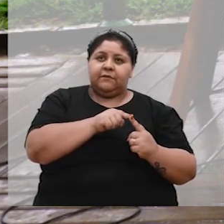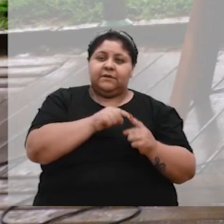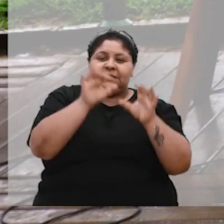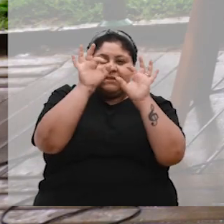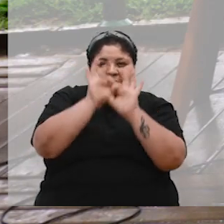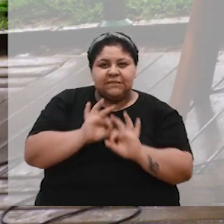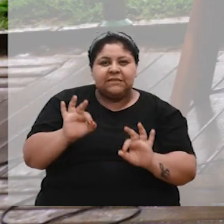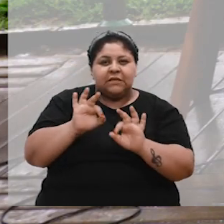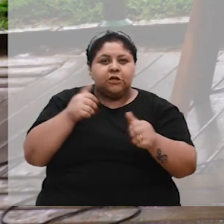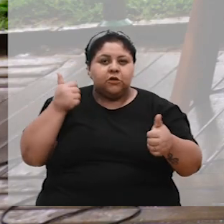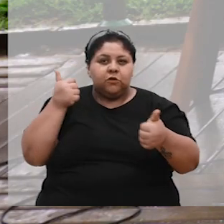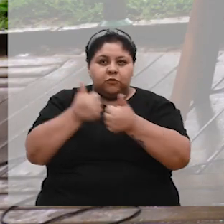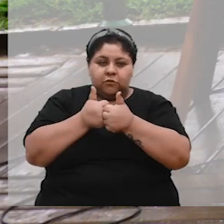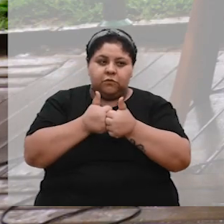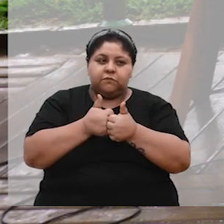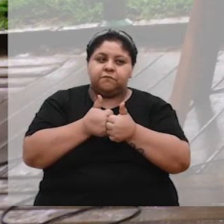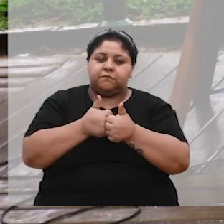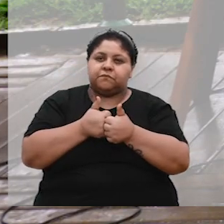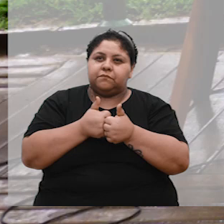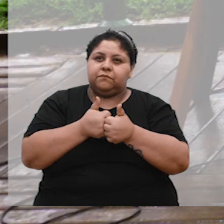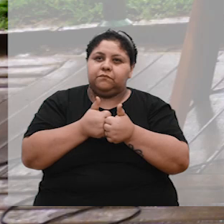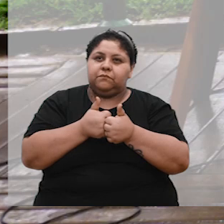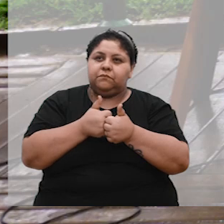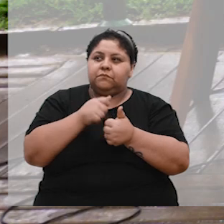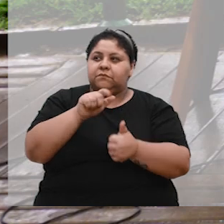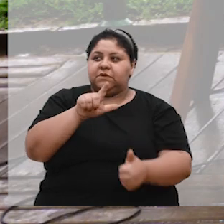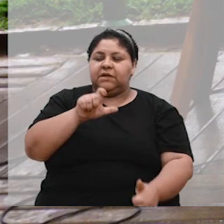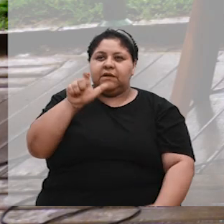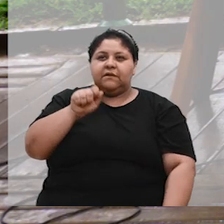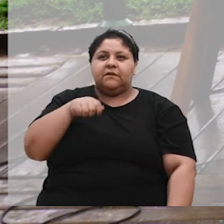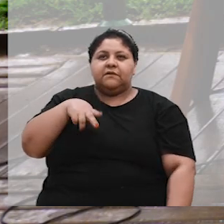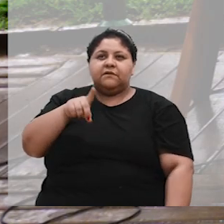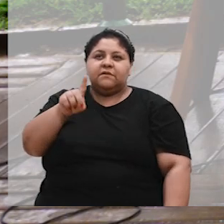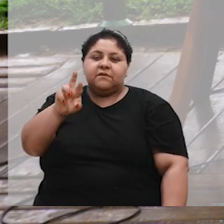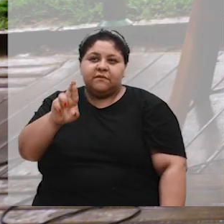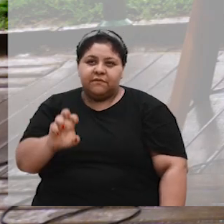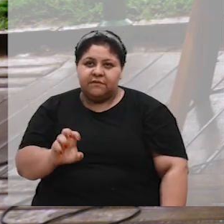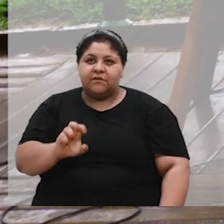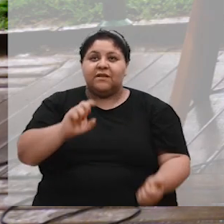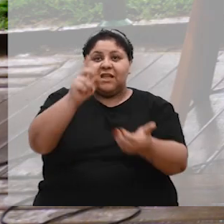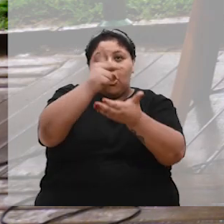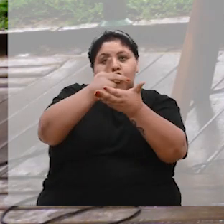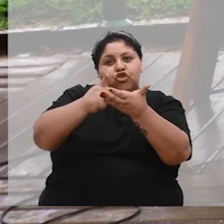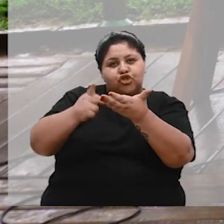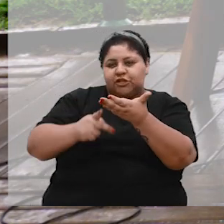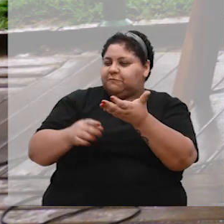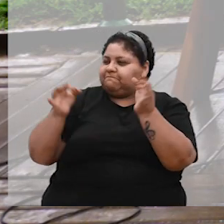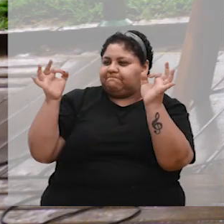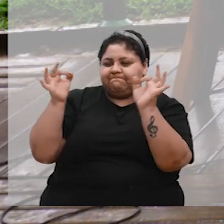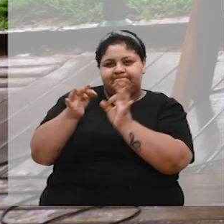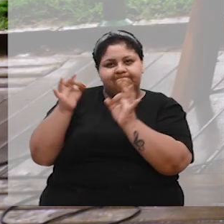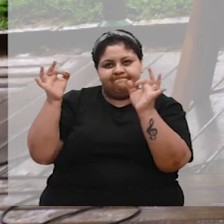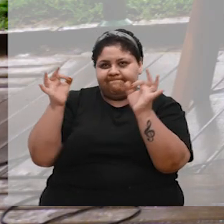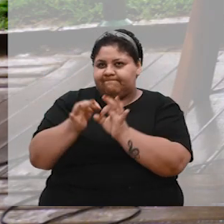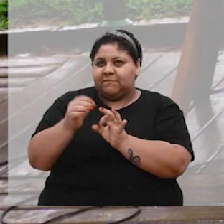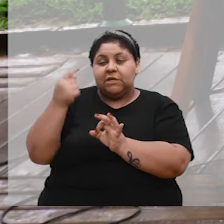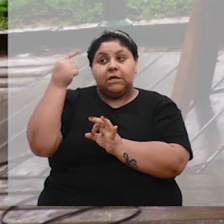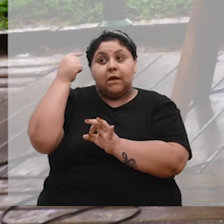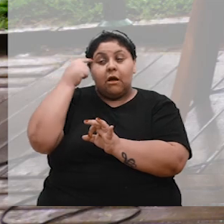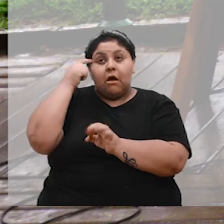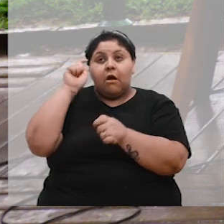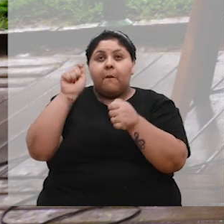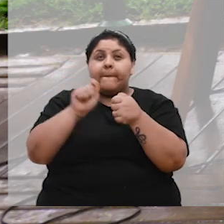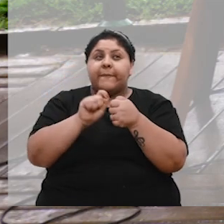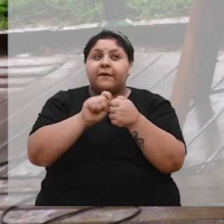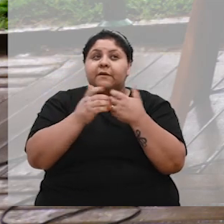simples, junto com o Alexandro, né, o Ali, que é um ilustrador incrível. Pensamos em fazer